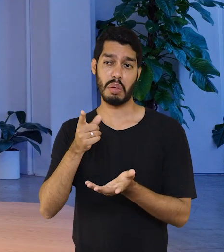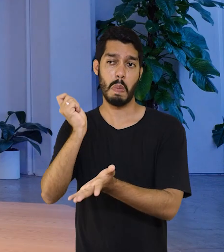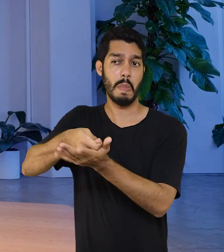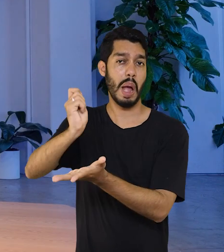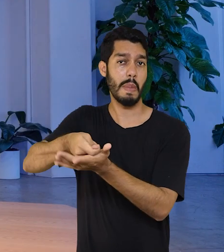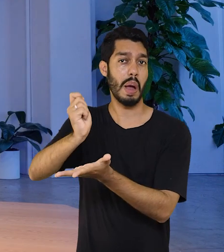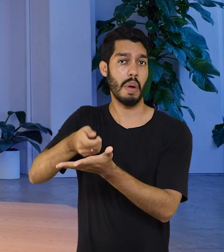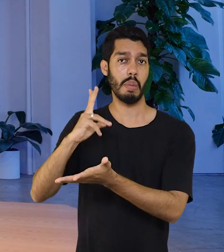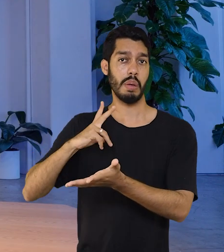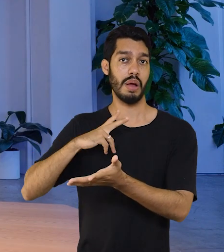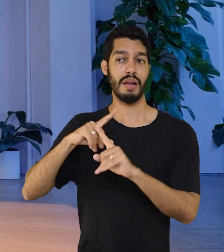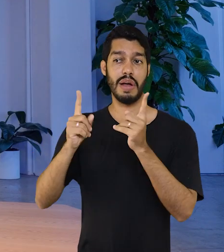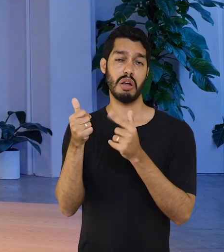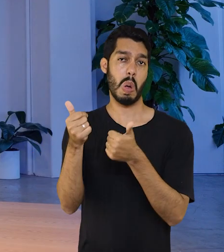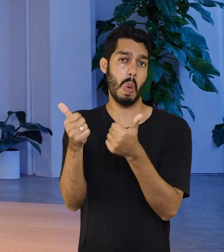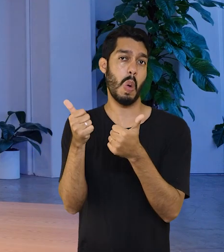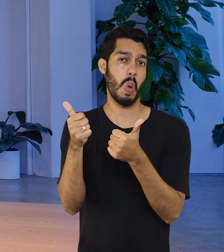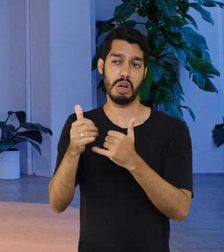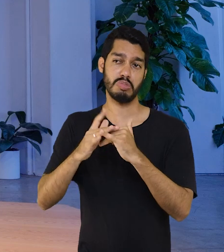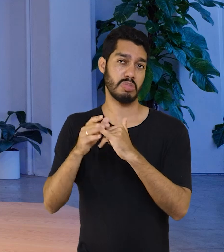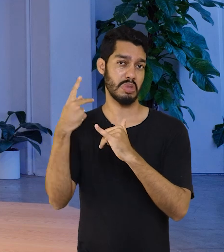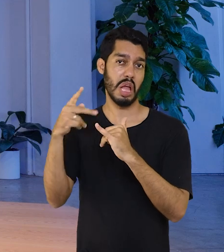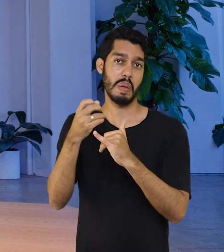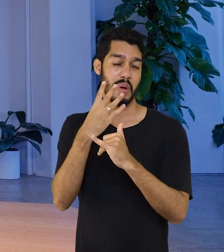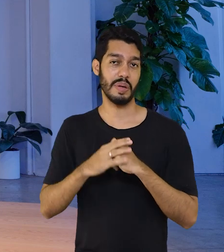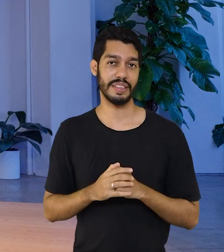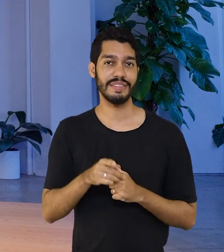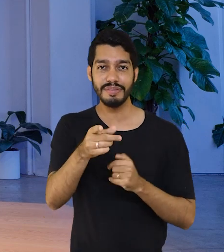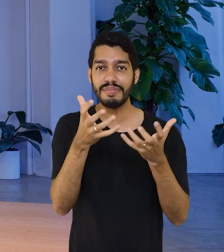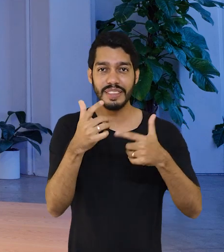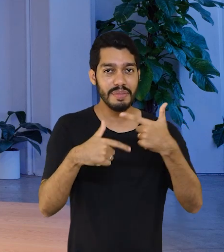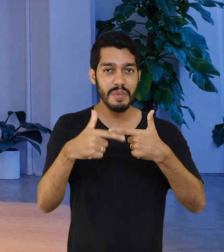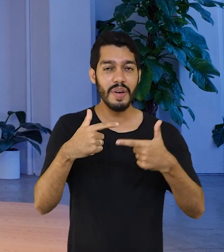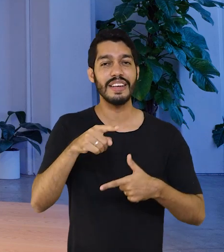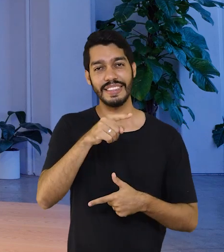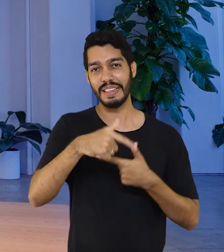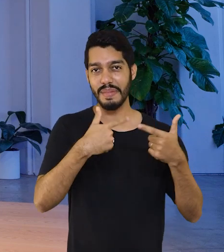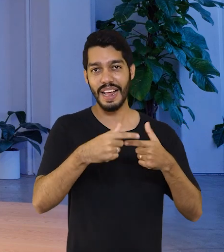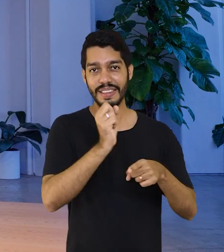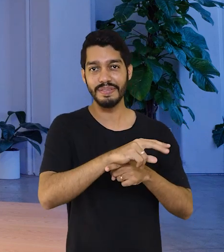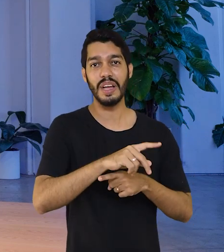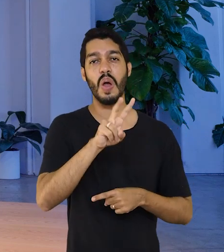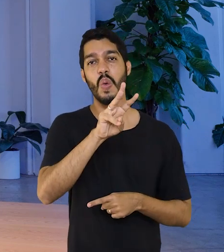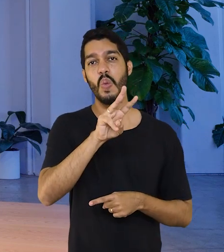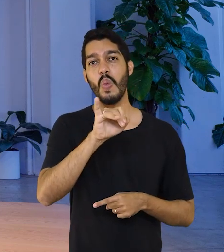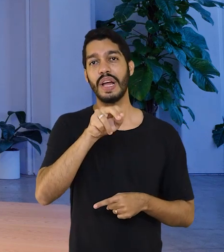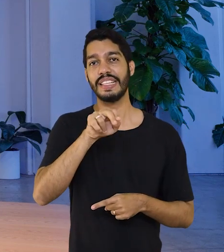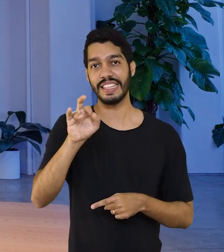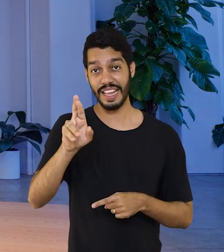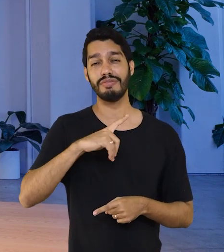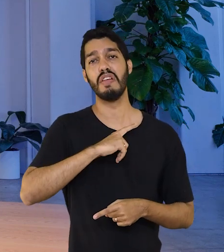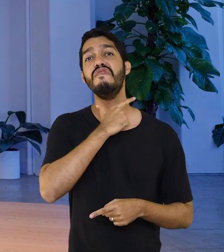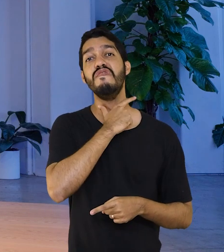Cazé. Tudo é pago no Cazé, mas continua sendo relevante. Que, by the way, a estratégia do YouTube no futebol é Power by Winnie, é uma história toda que a gente pode contar. Gente,